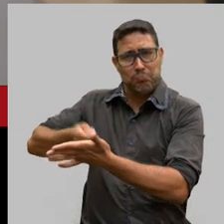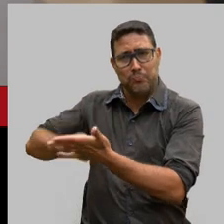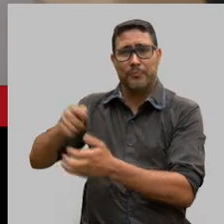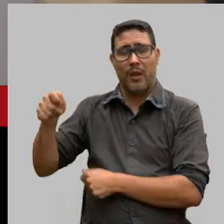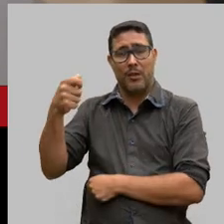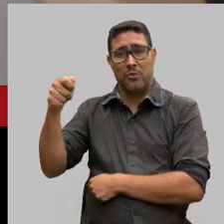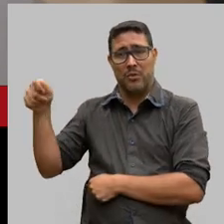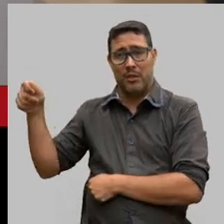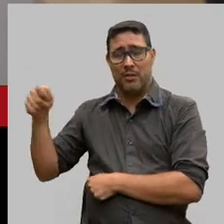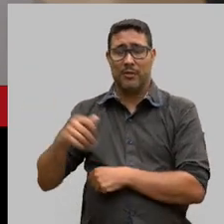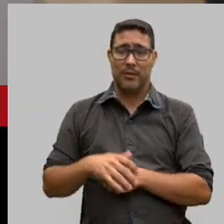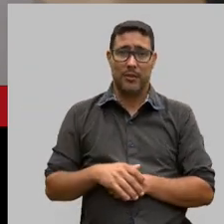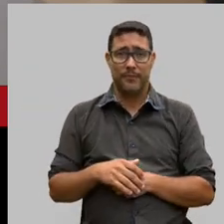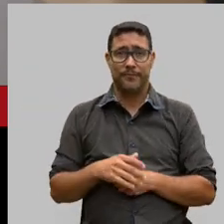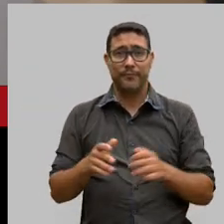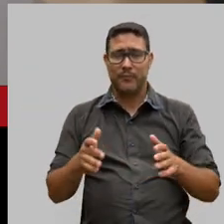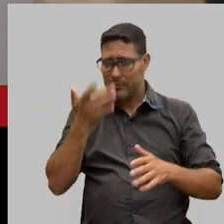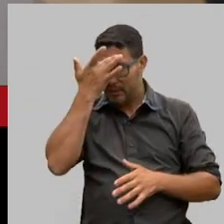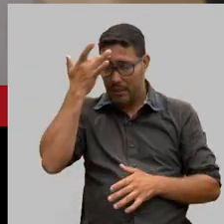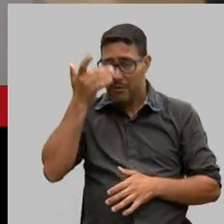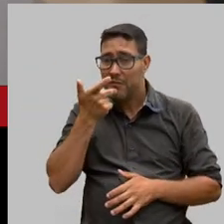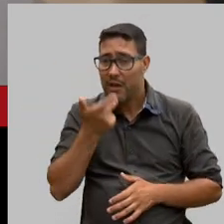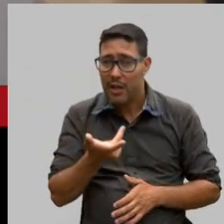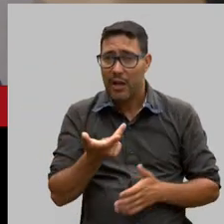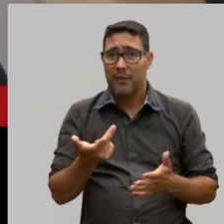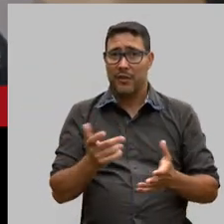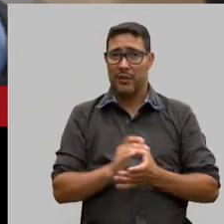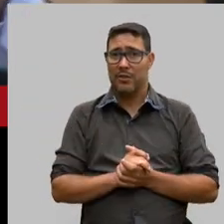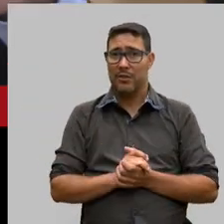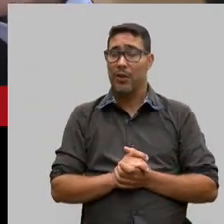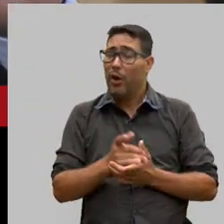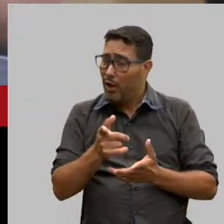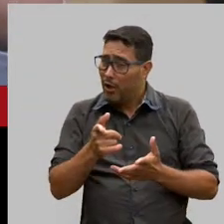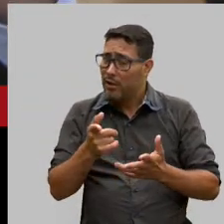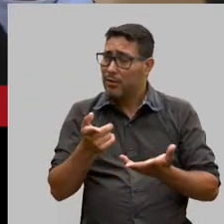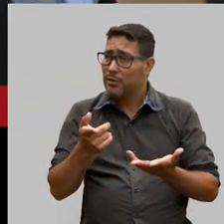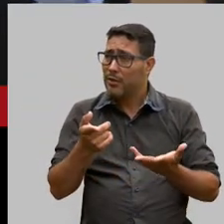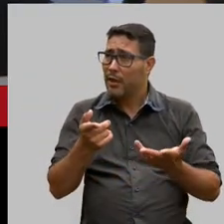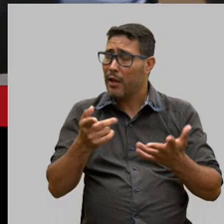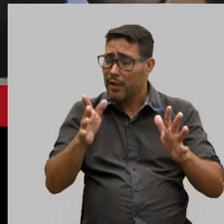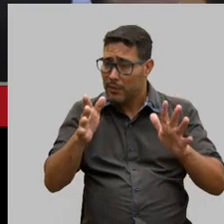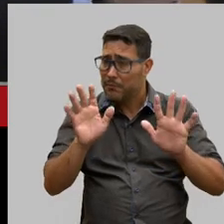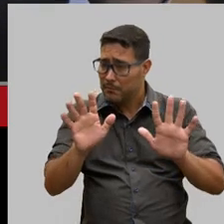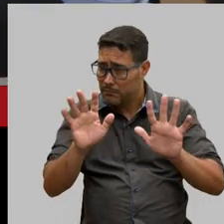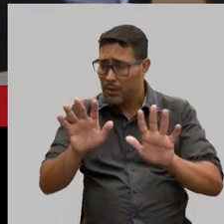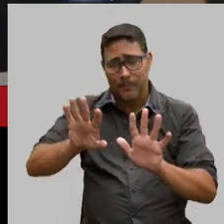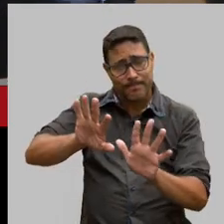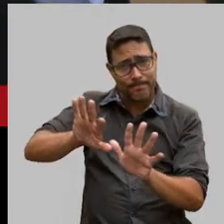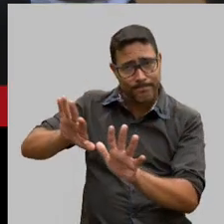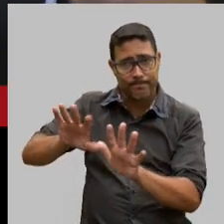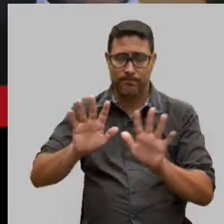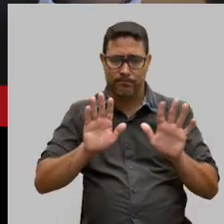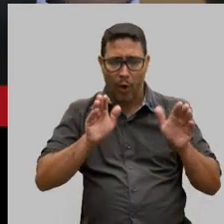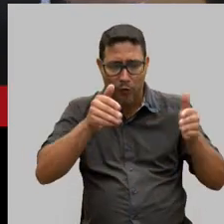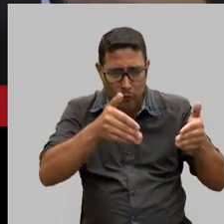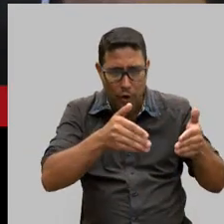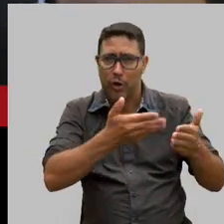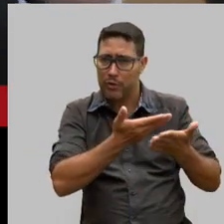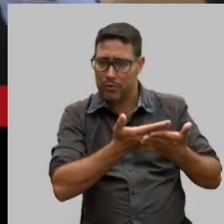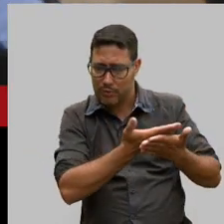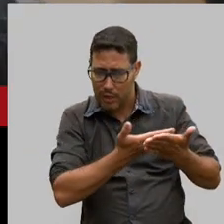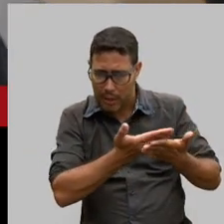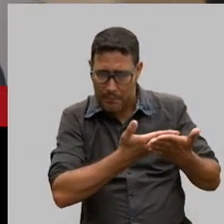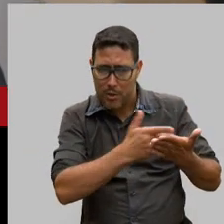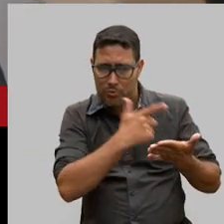eh as pessoas falam Dani você podia dar uma desligada para você focar no seu tratamento e ter um resultado melhor